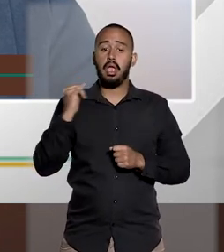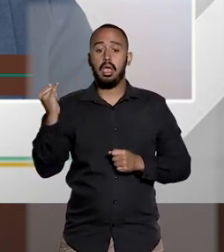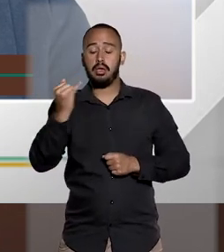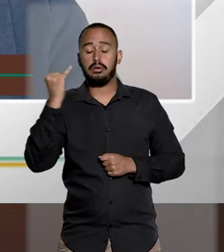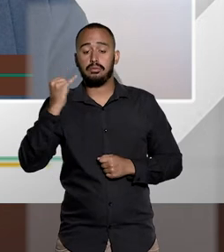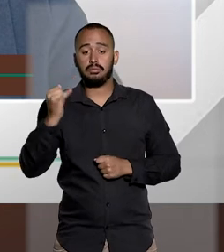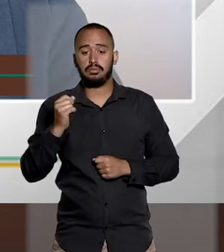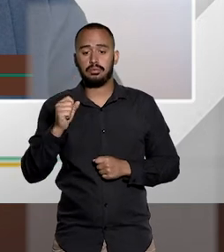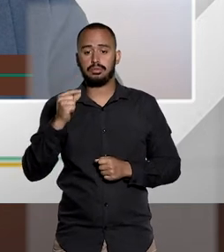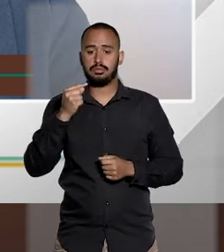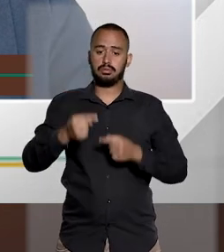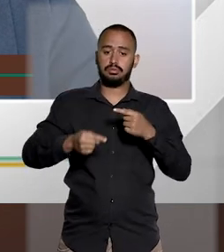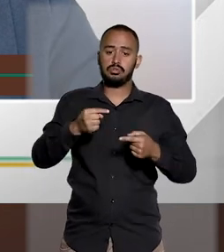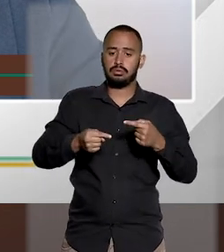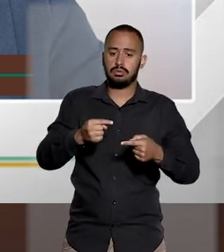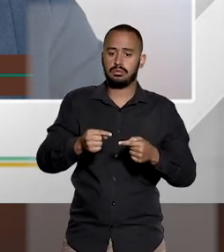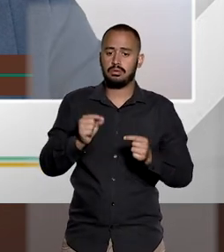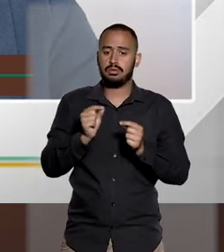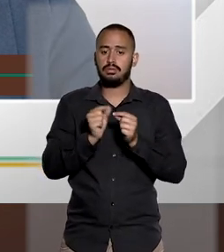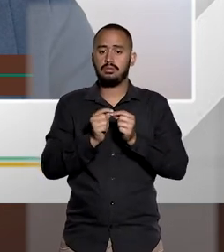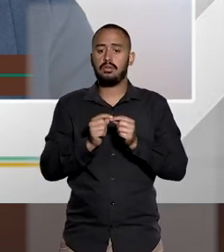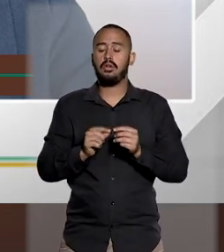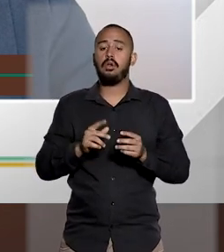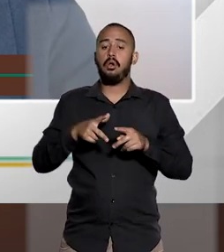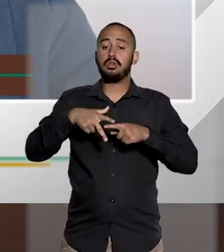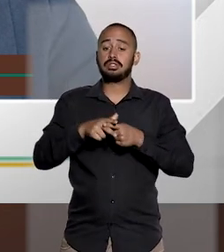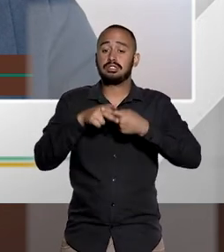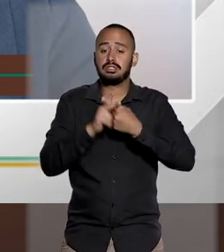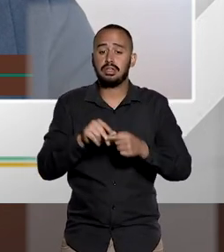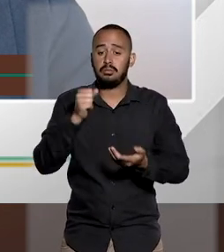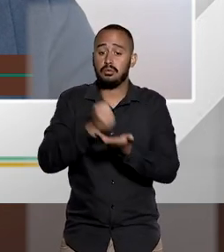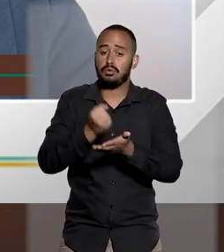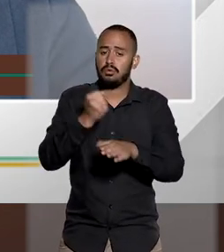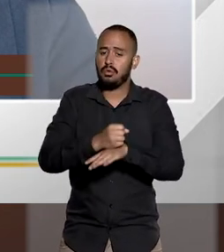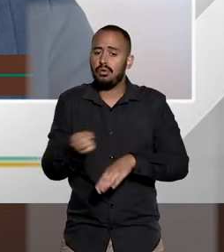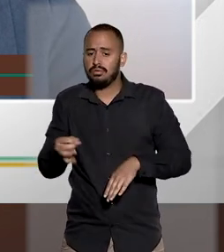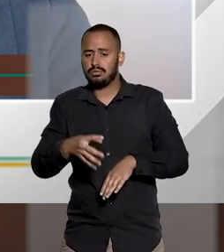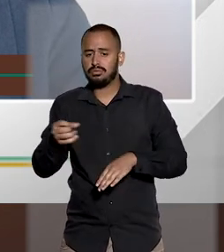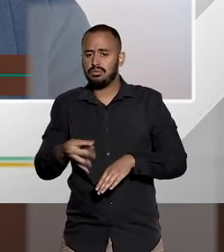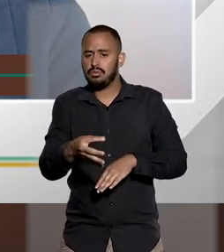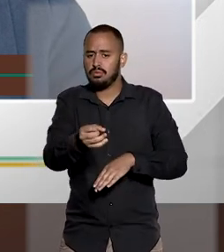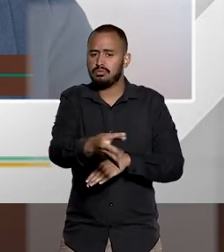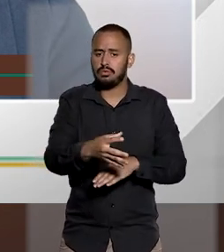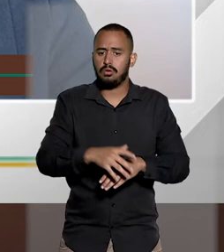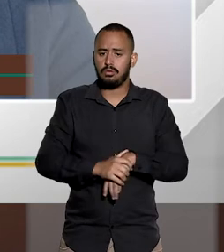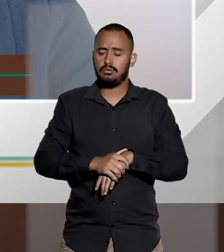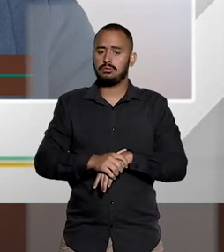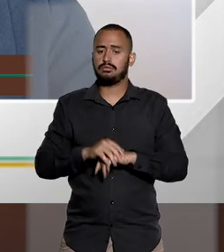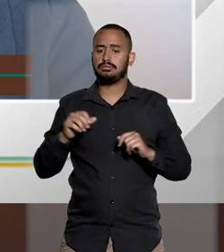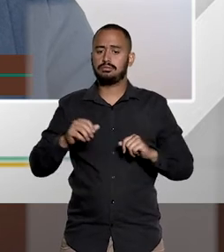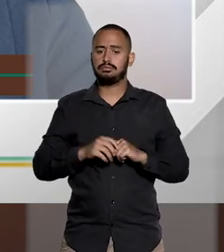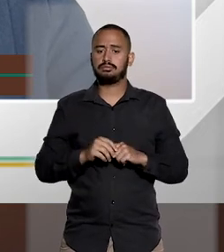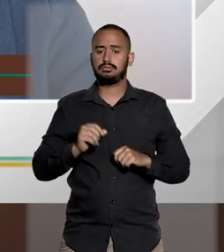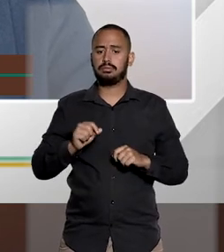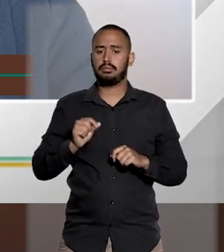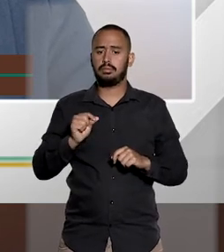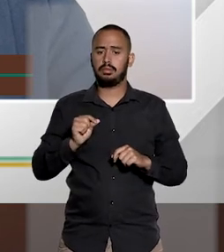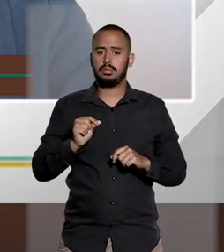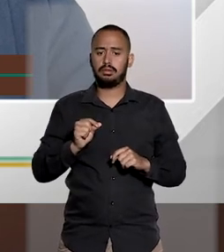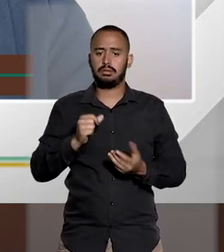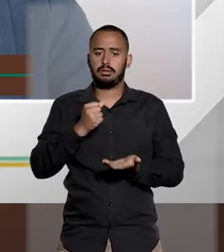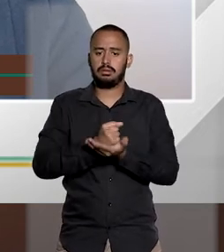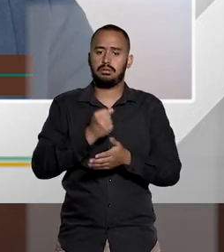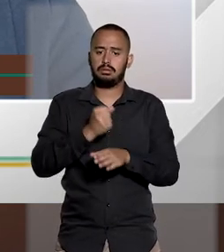importante para efetivamente gerar manutenção dos contratos administrativos. Estatisticamente se demonstra que